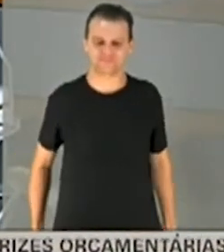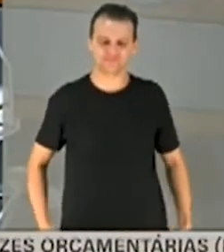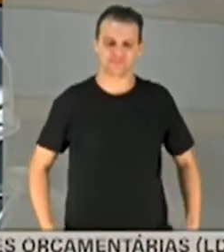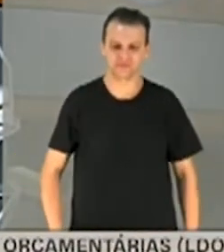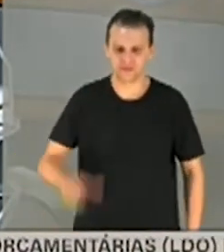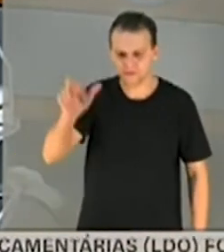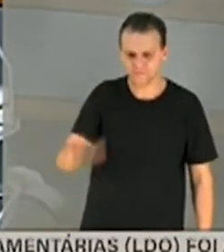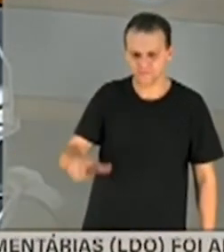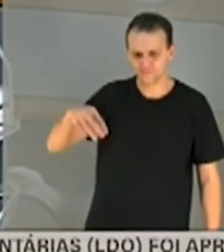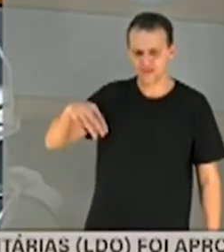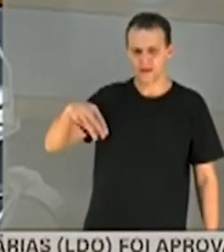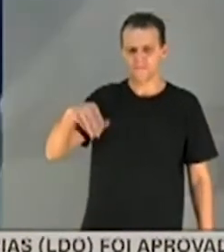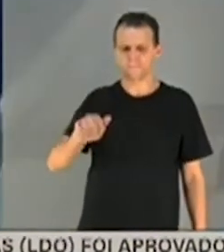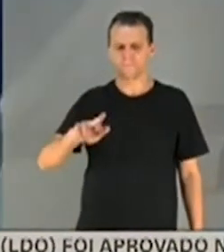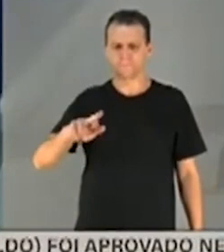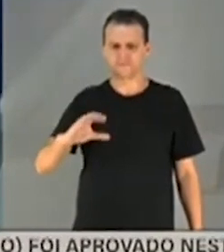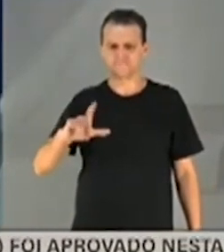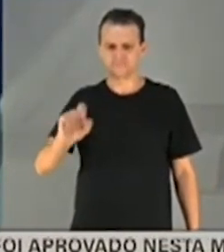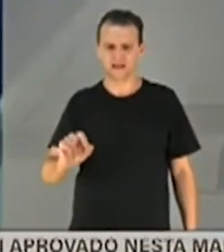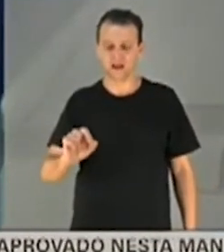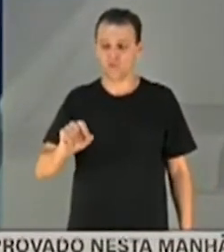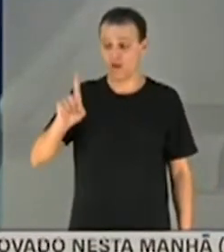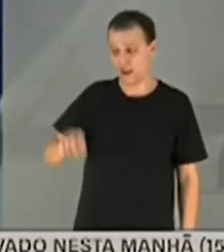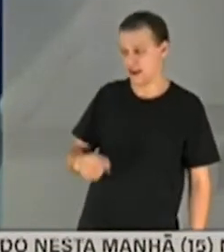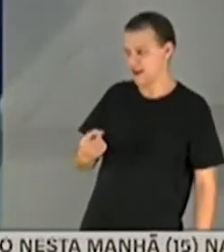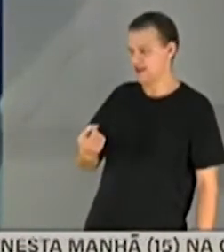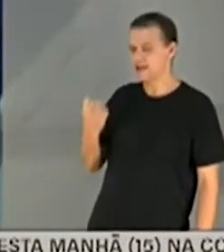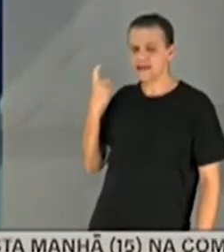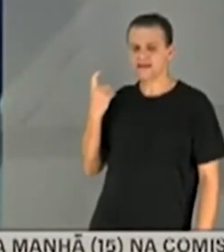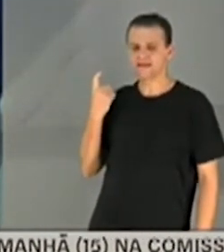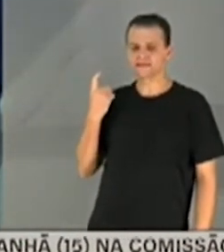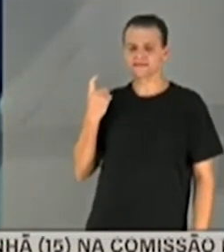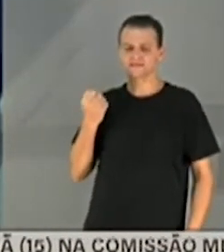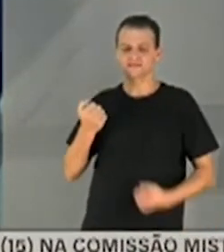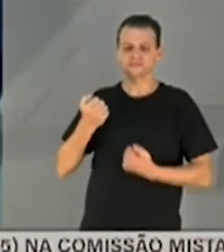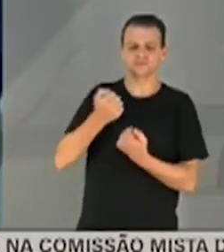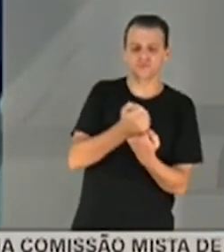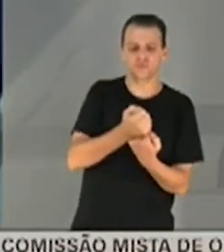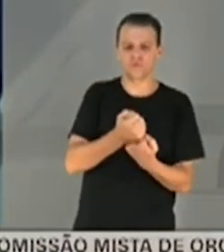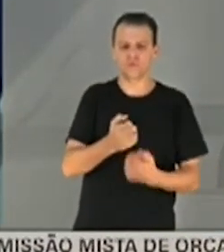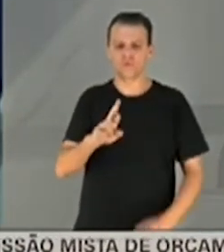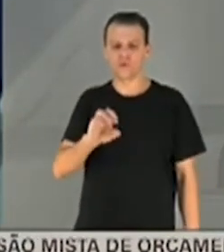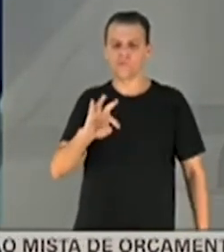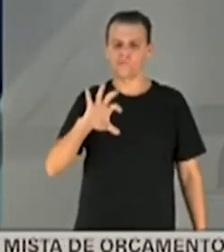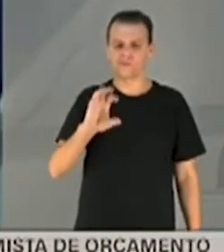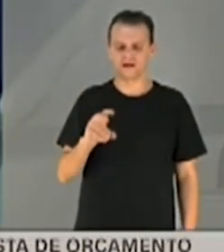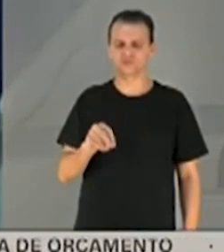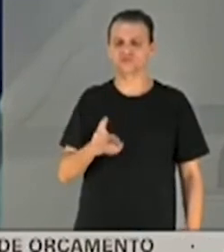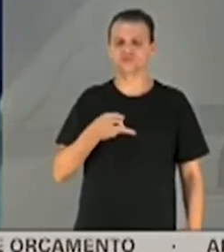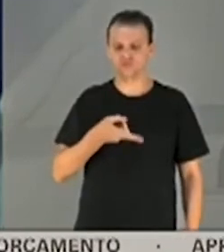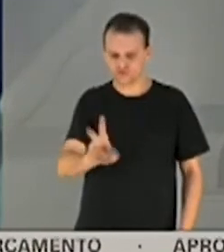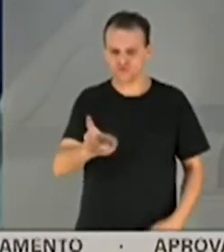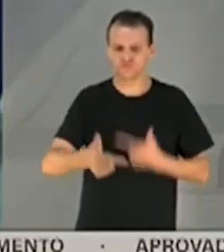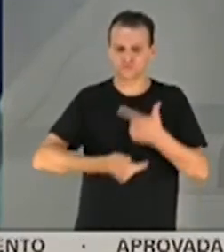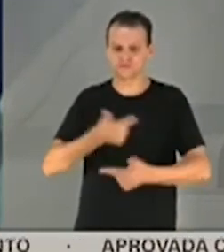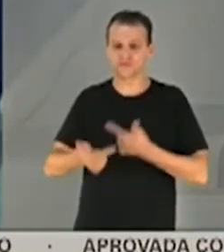Marcelo Blanco. Ex-assessor do Roberto Dias e aparentemente continuava exercendo...